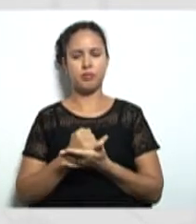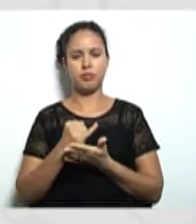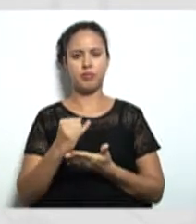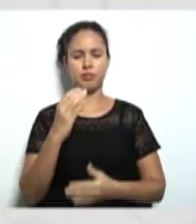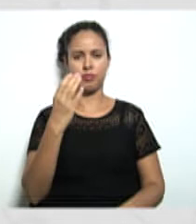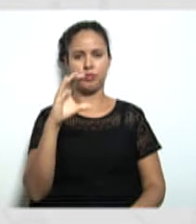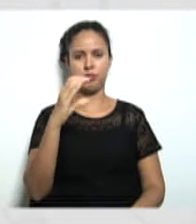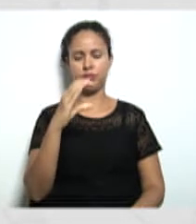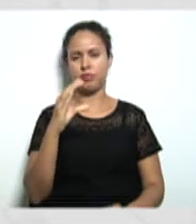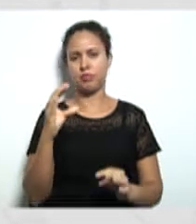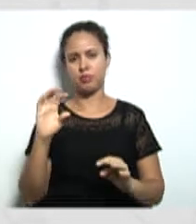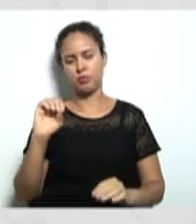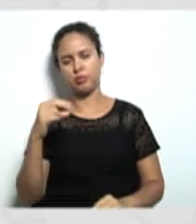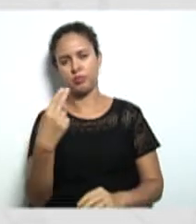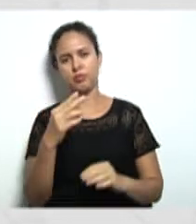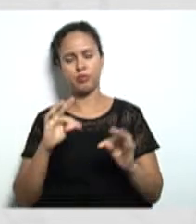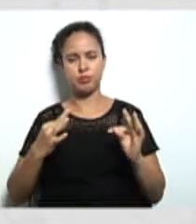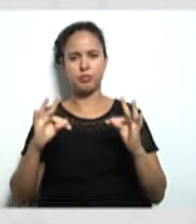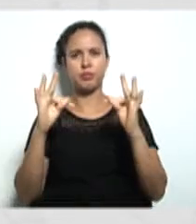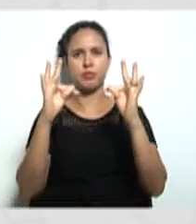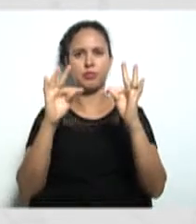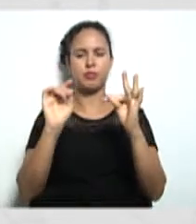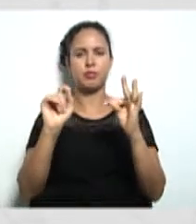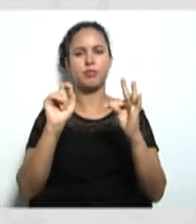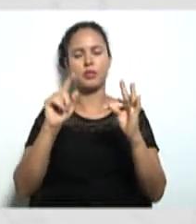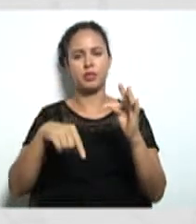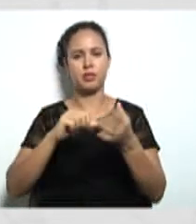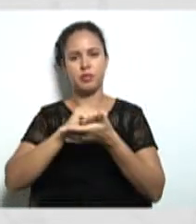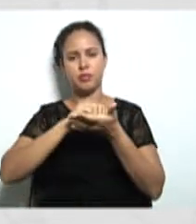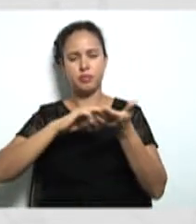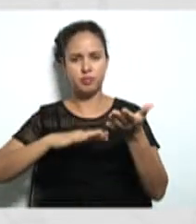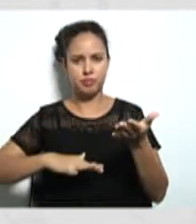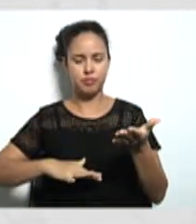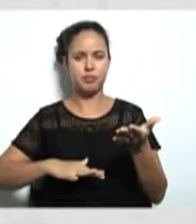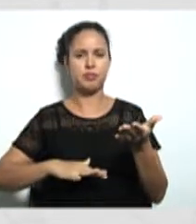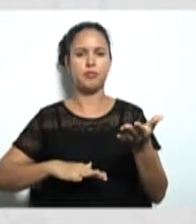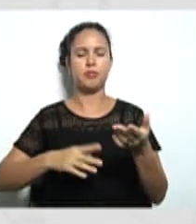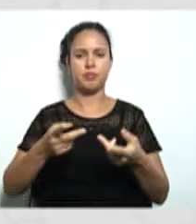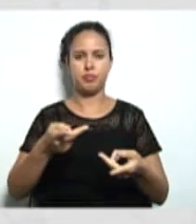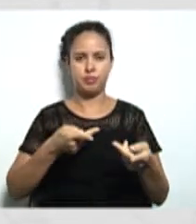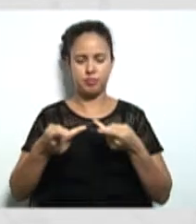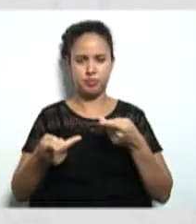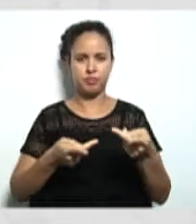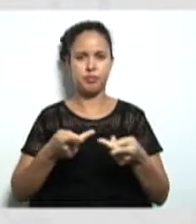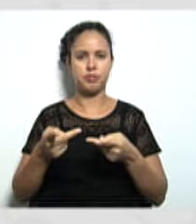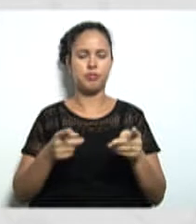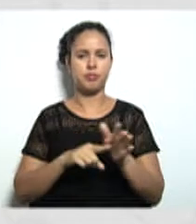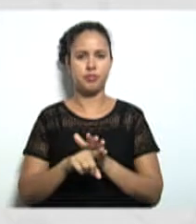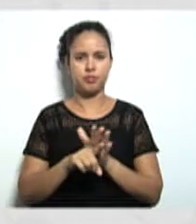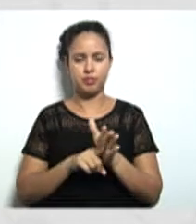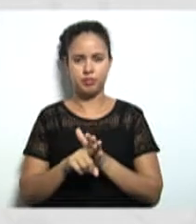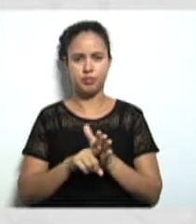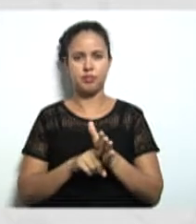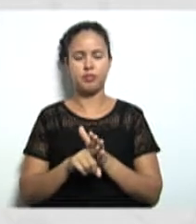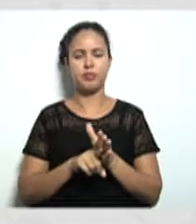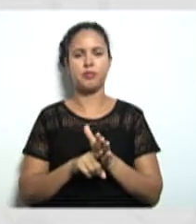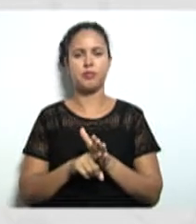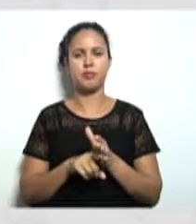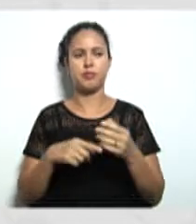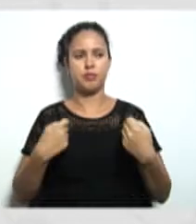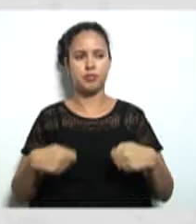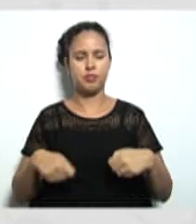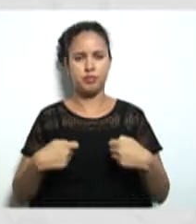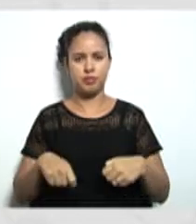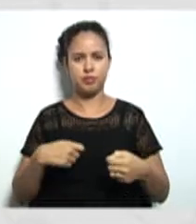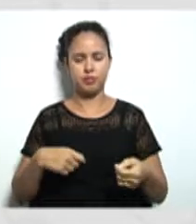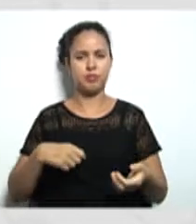ou tecnológica, que compreende as atividades previstas em um projeto de pesquisa e, nesse caso, tem que estar